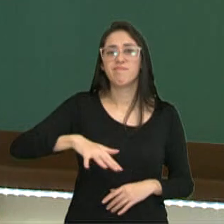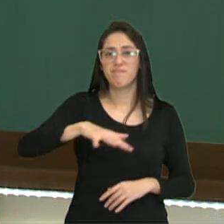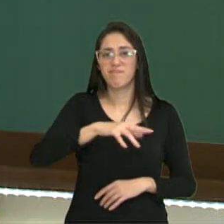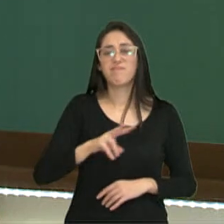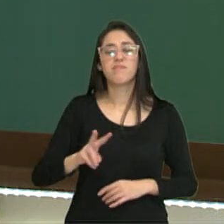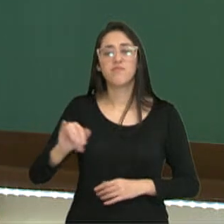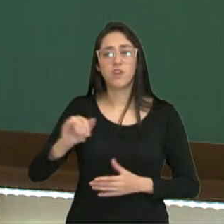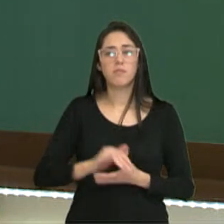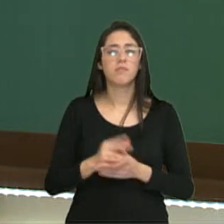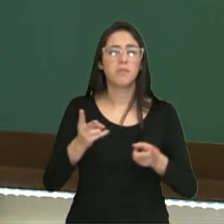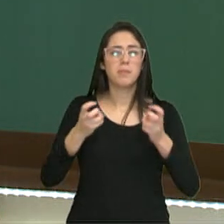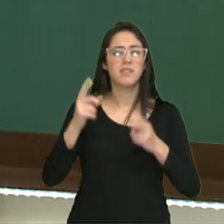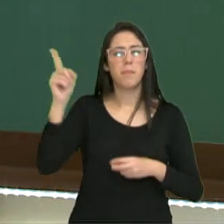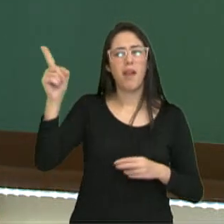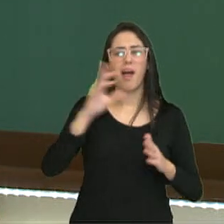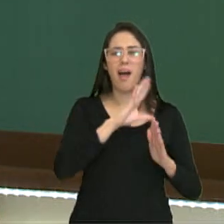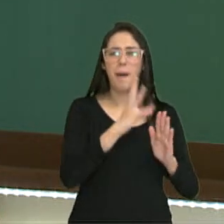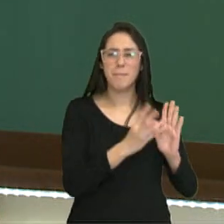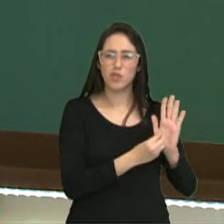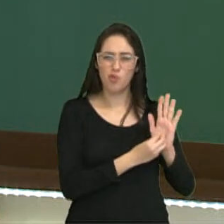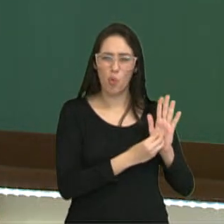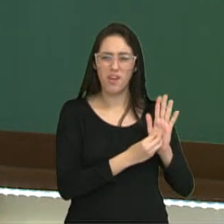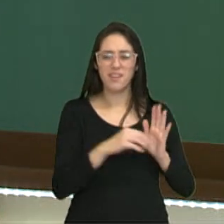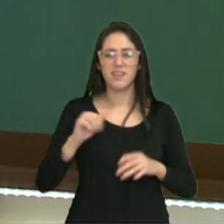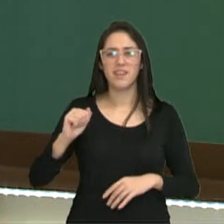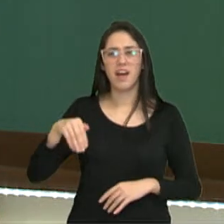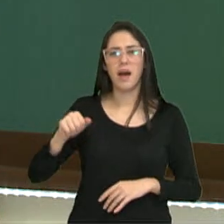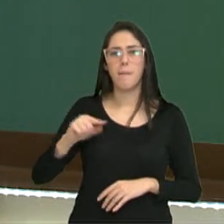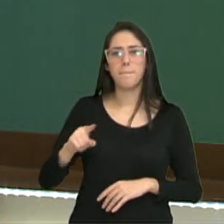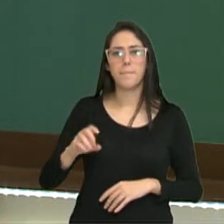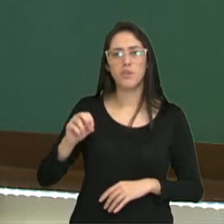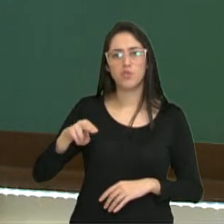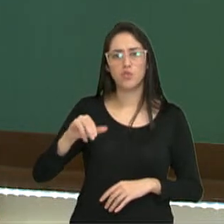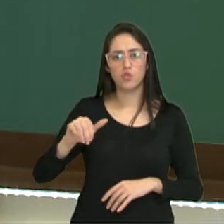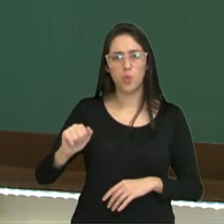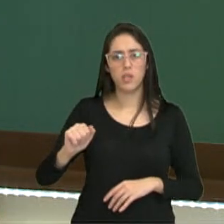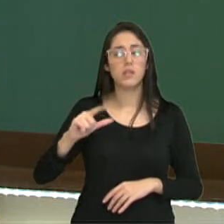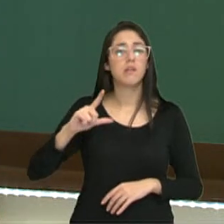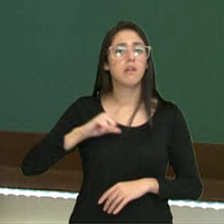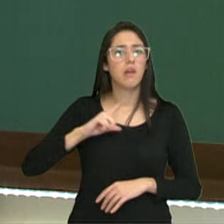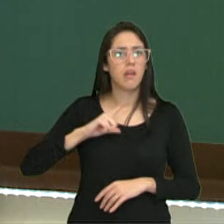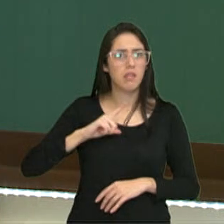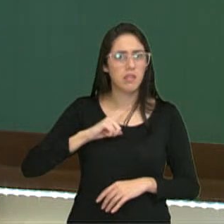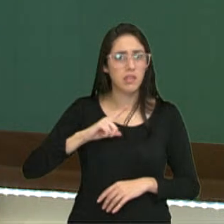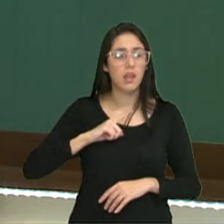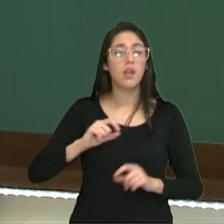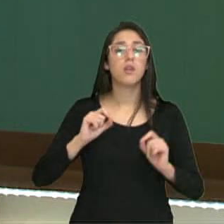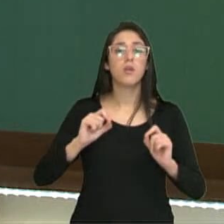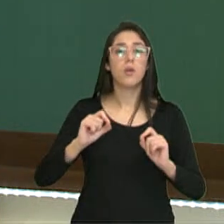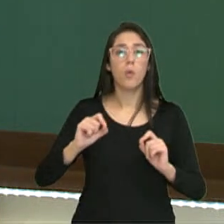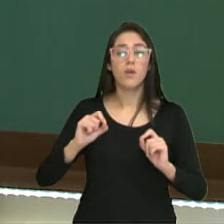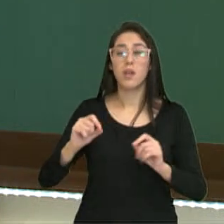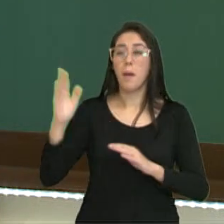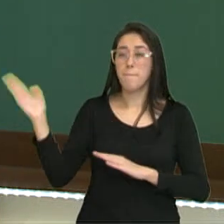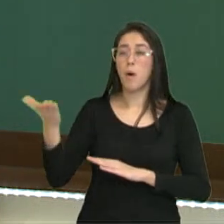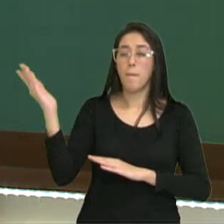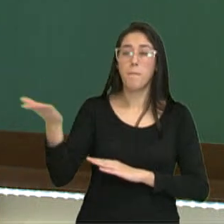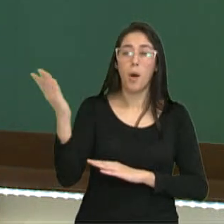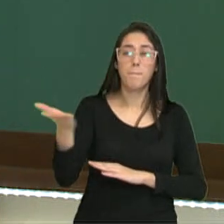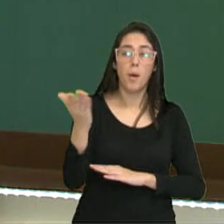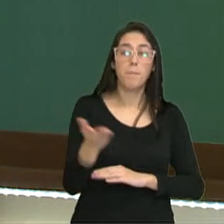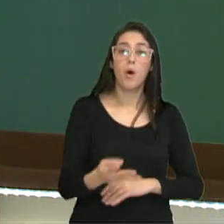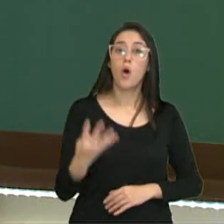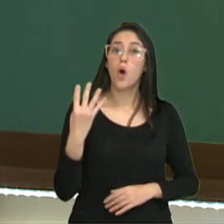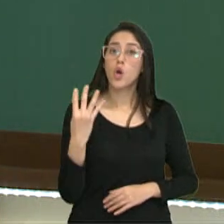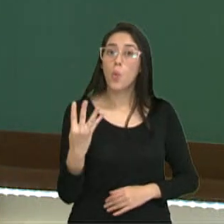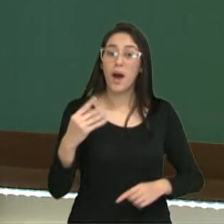percebe ali na Amazônia que são retirados, acredita-se, né, que são retirados 4 campos de futebol por